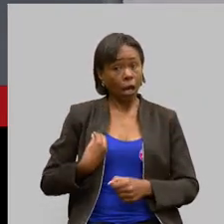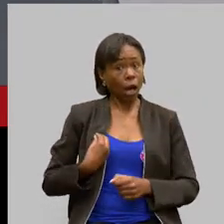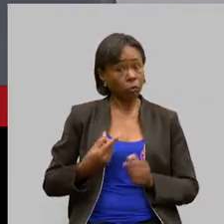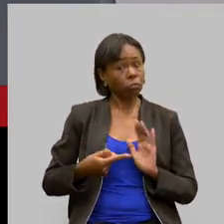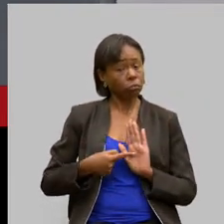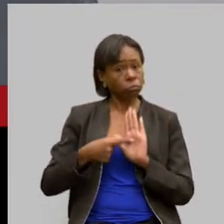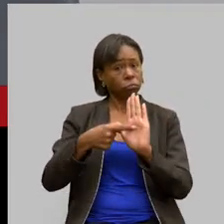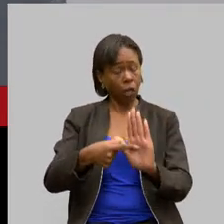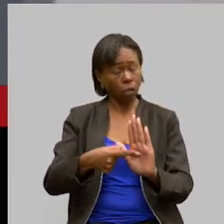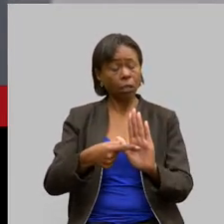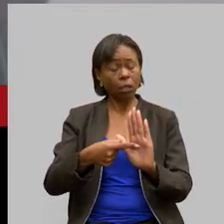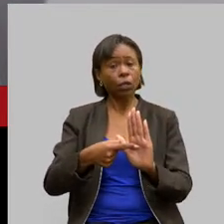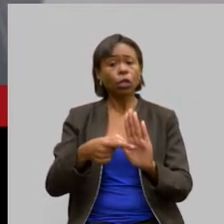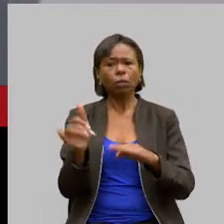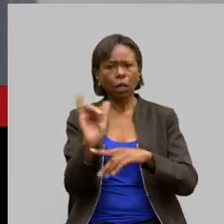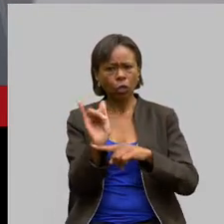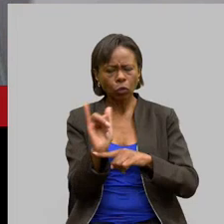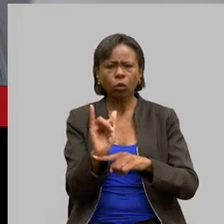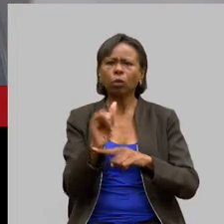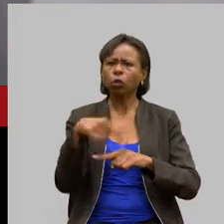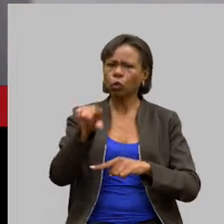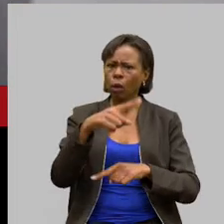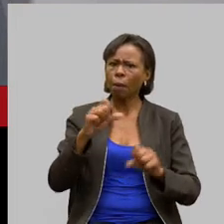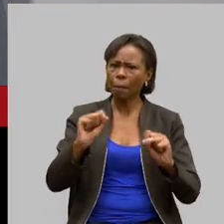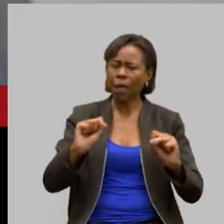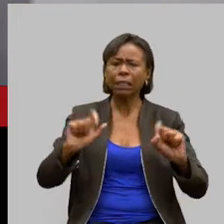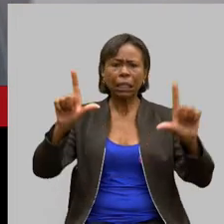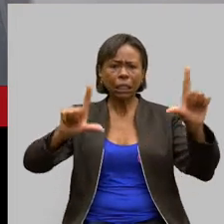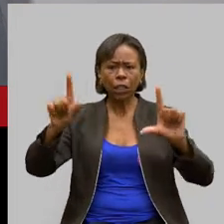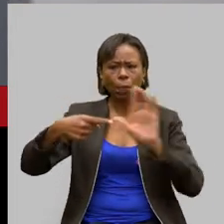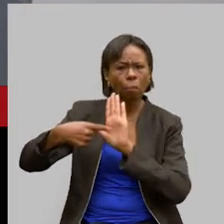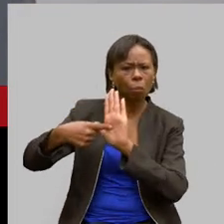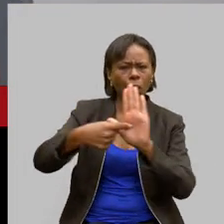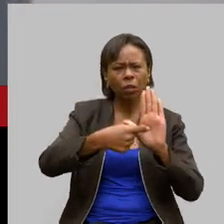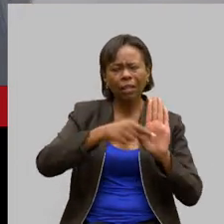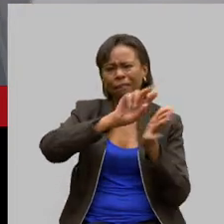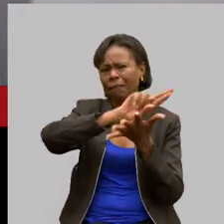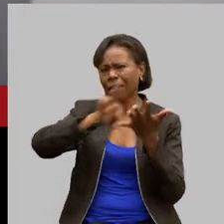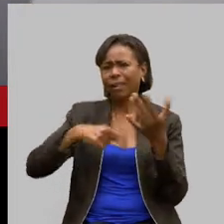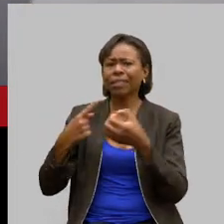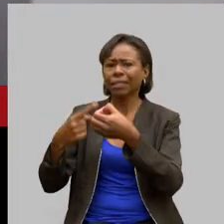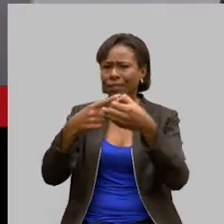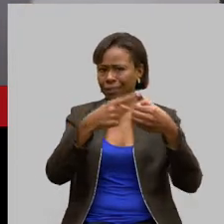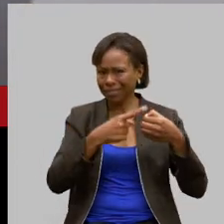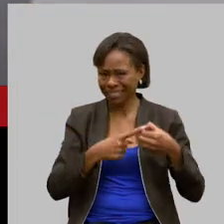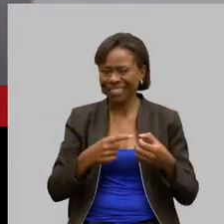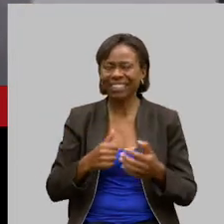condição de chegar a muitos mais municípios e atingir muitas outras pessoas